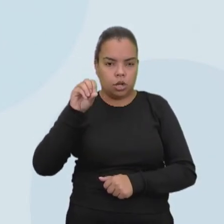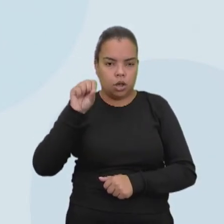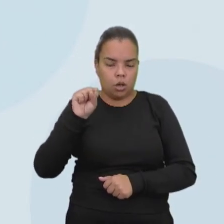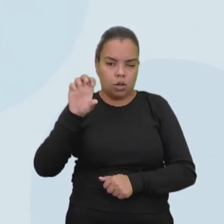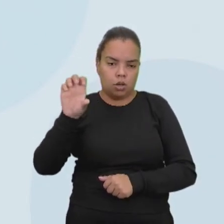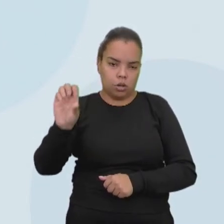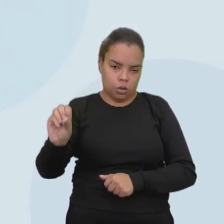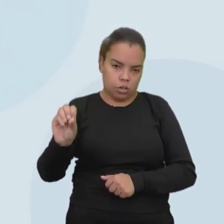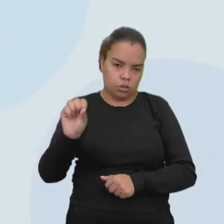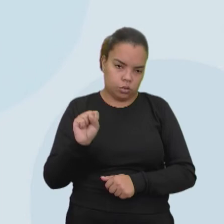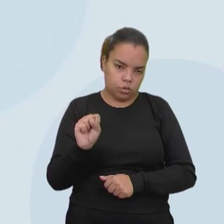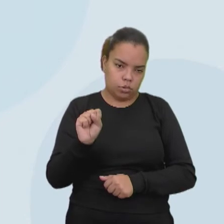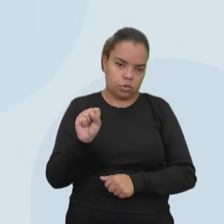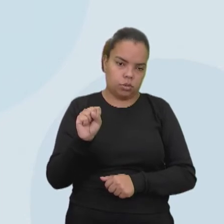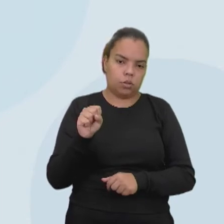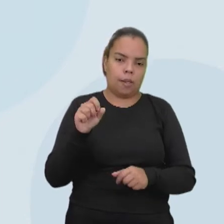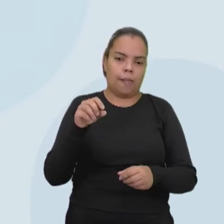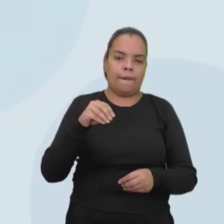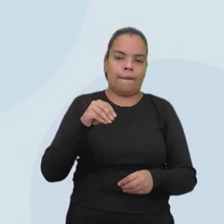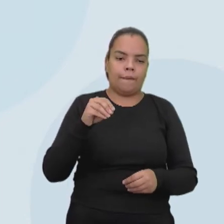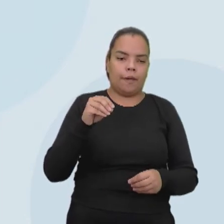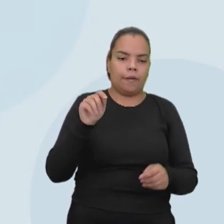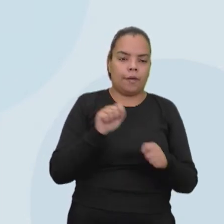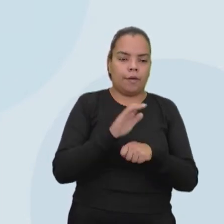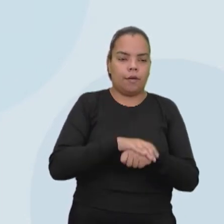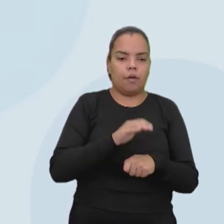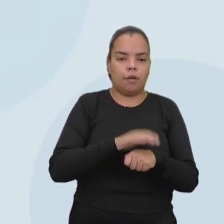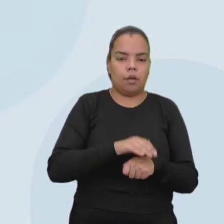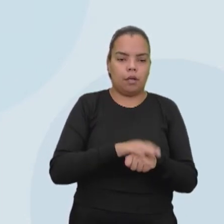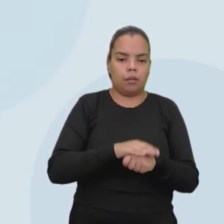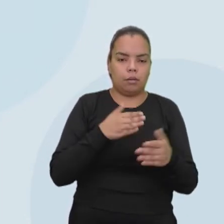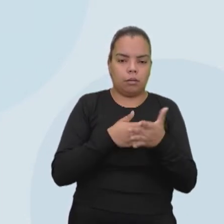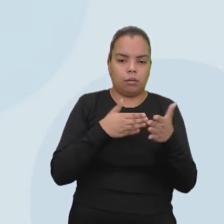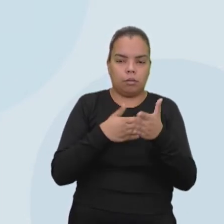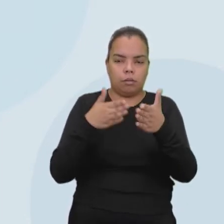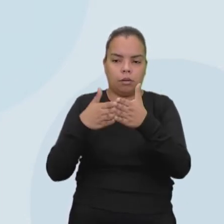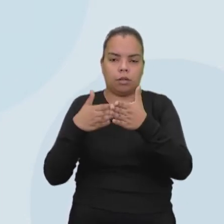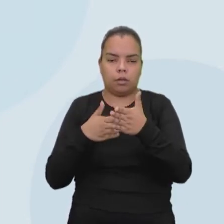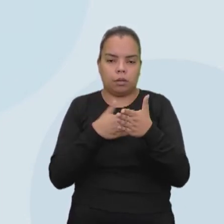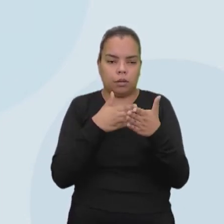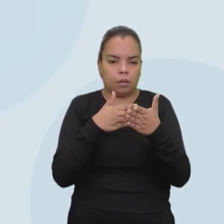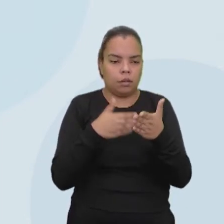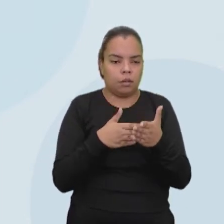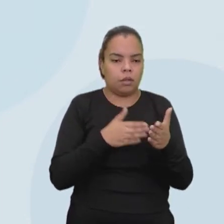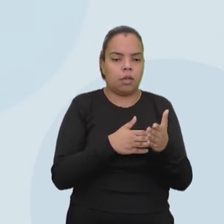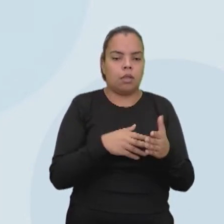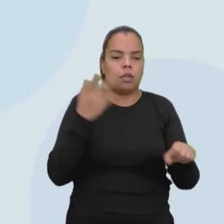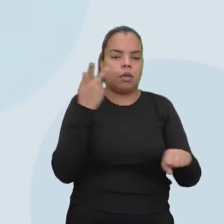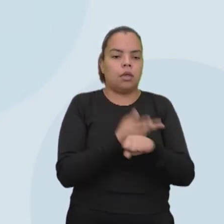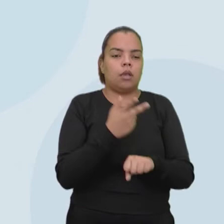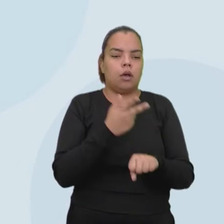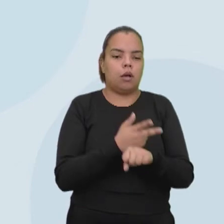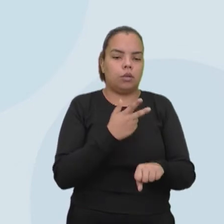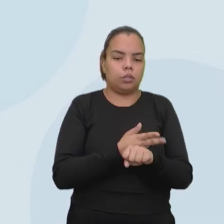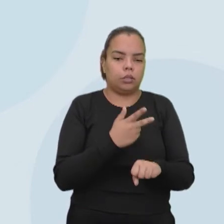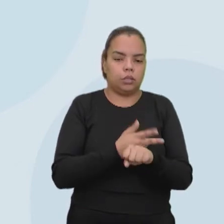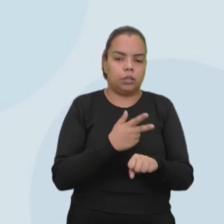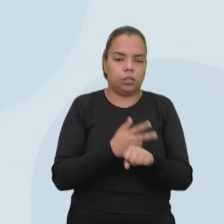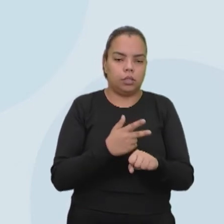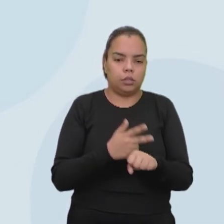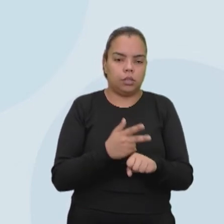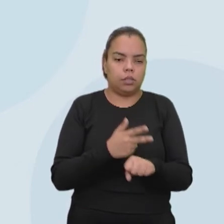barragens. E aí nós temos rochas químicas evaporíticas, que é a gibsita, fabricação de gesso, o